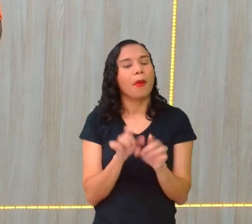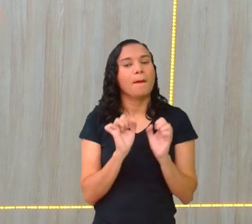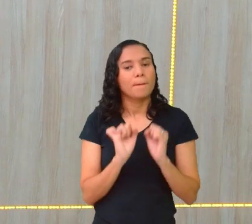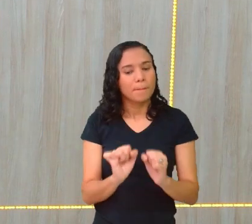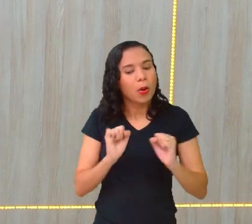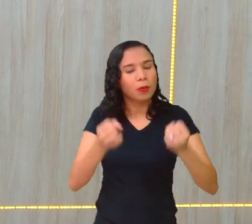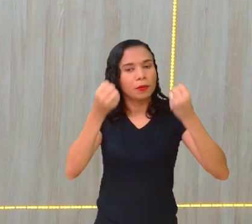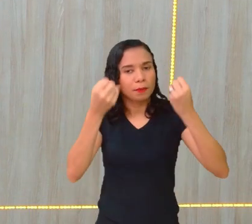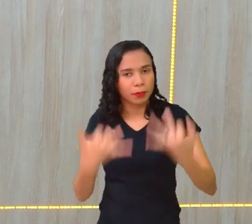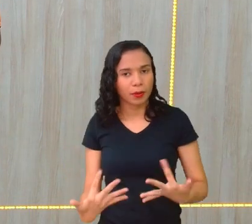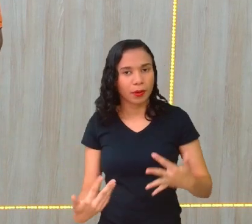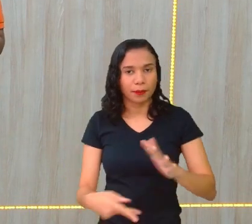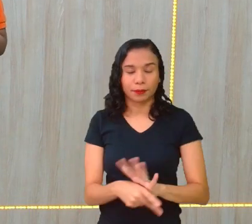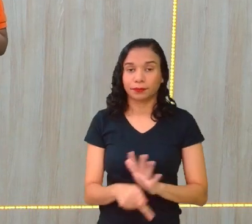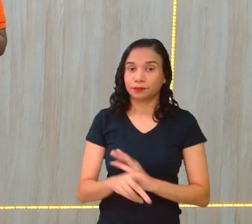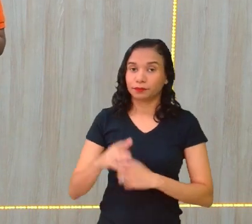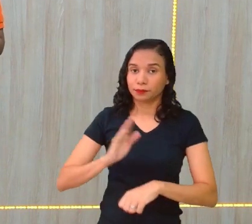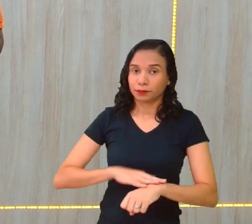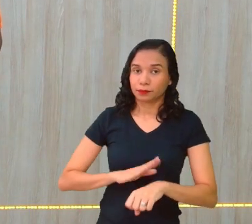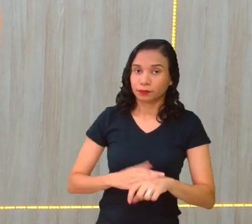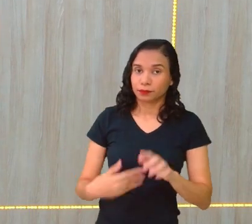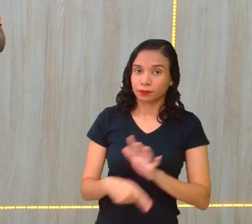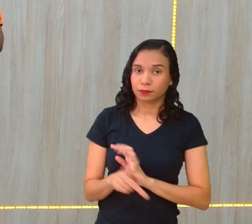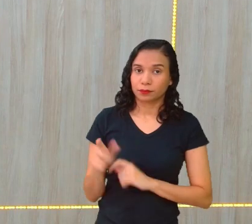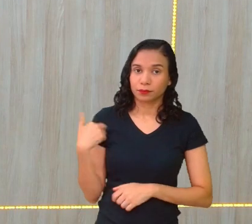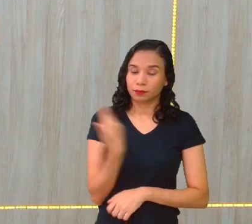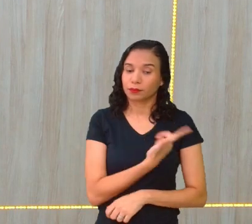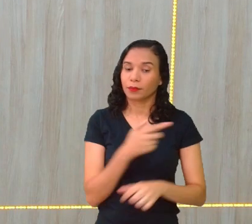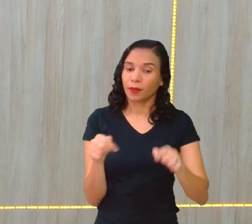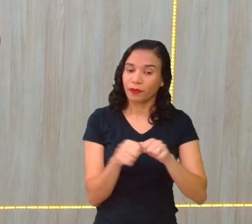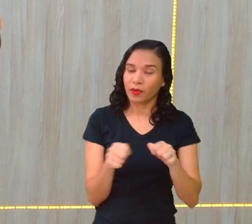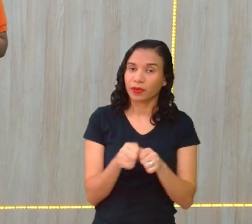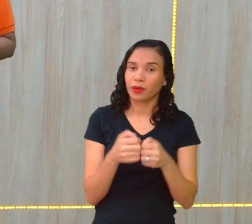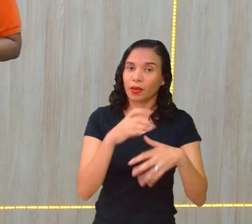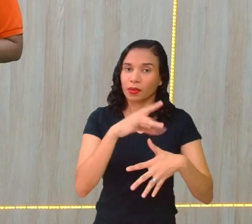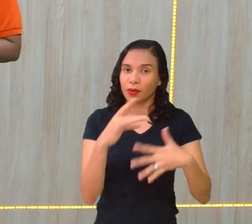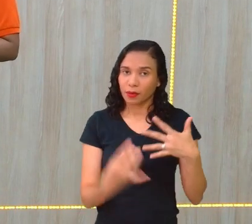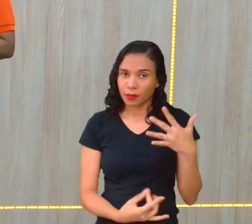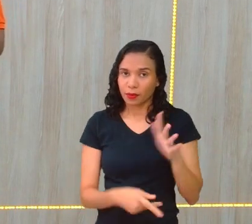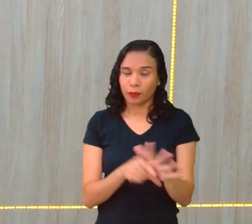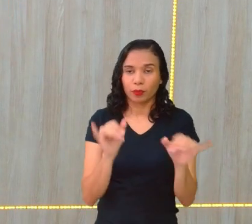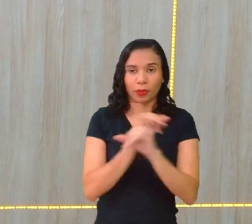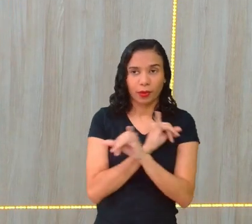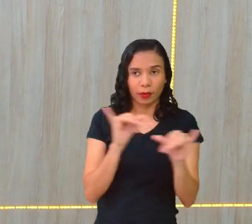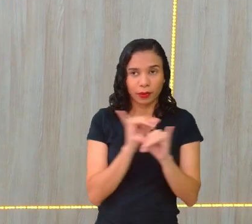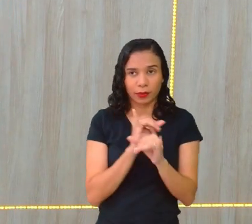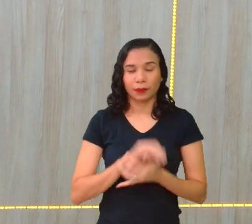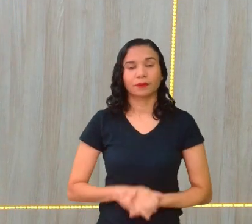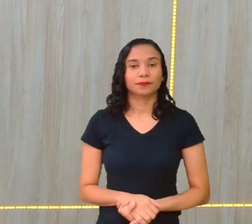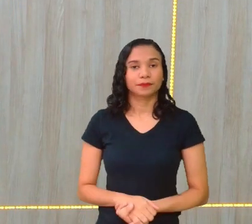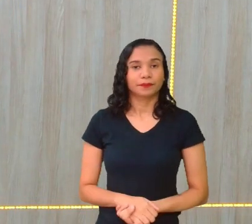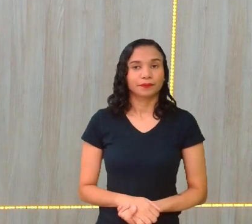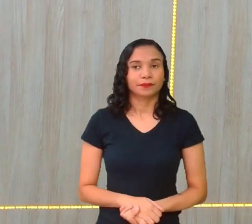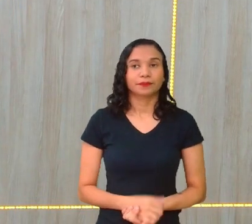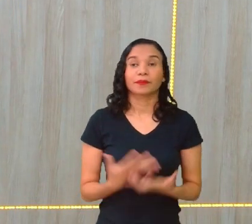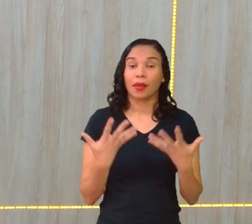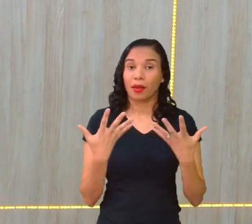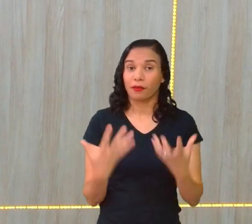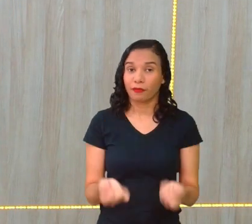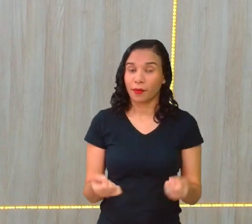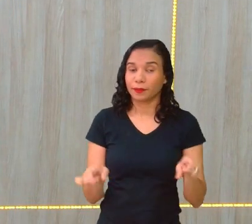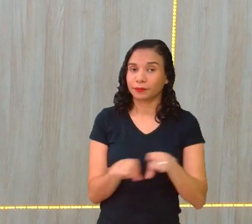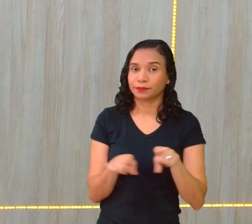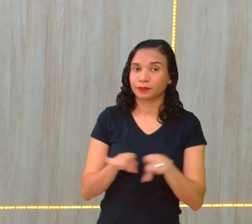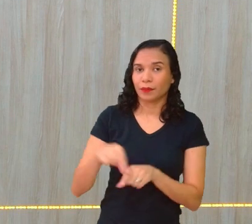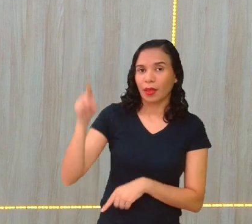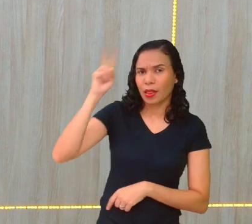ser descritas na hora de fazer ali a transcrição da notícia, tá? De produzir a notícia. Vamos